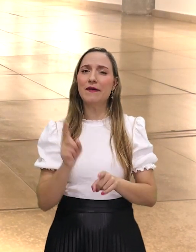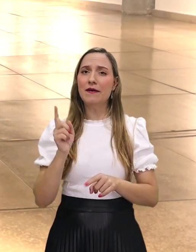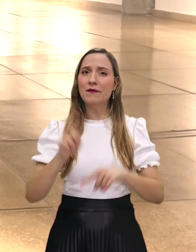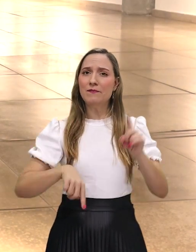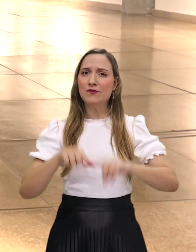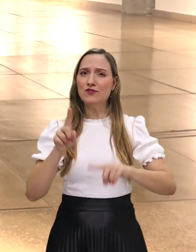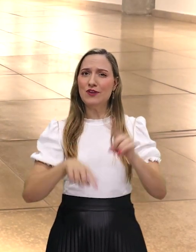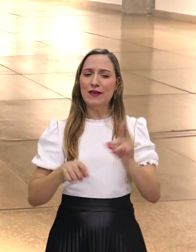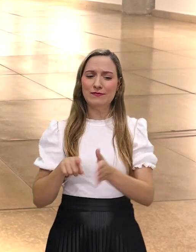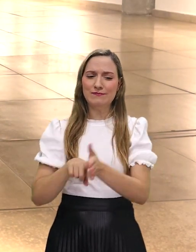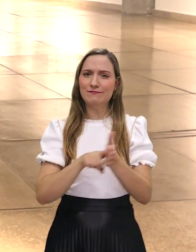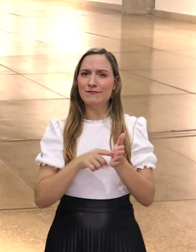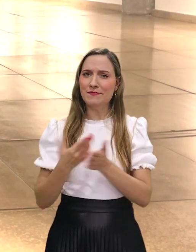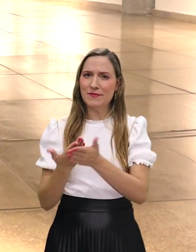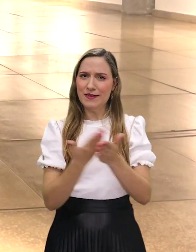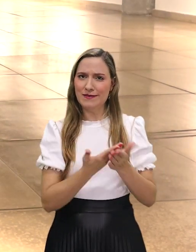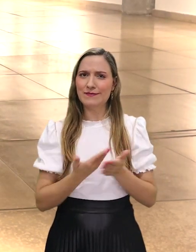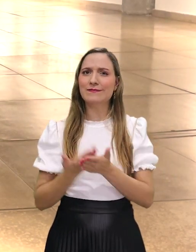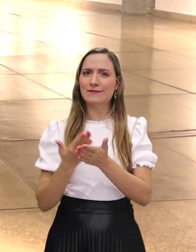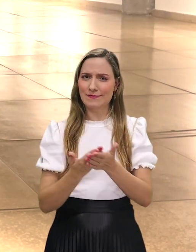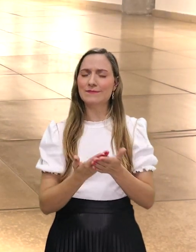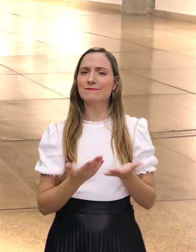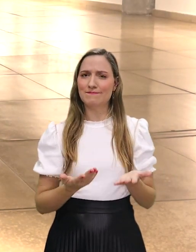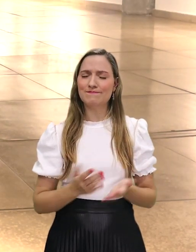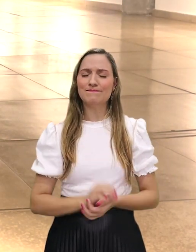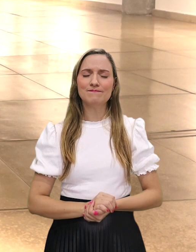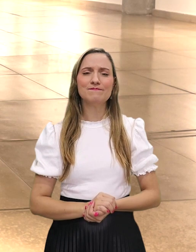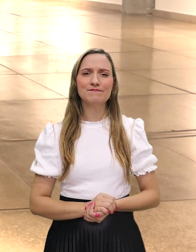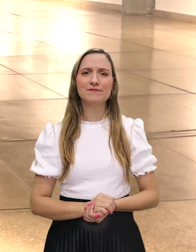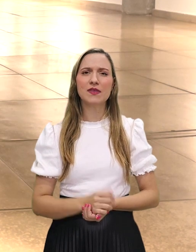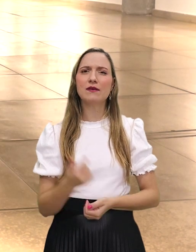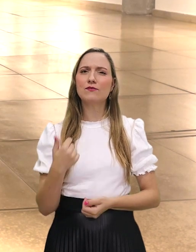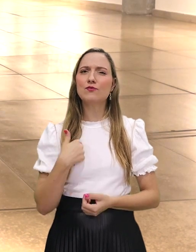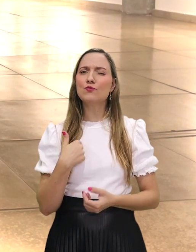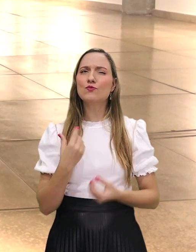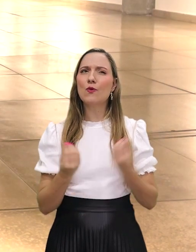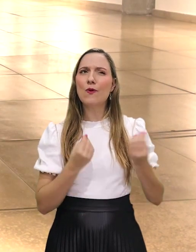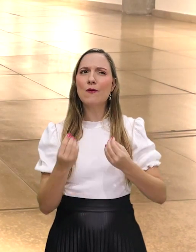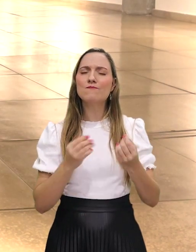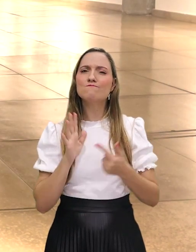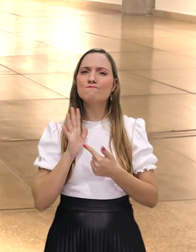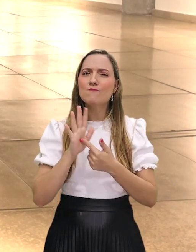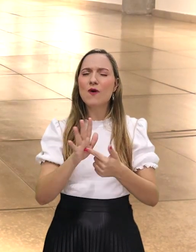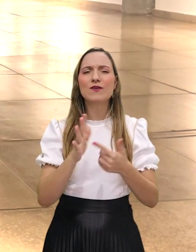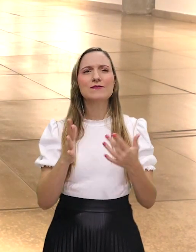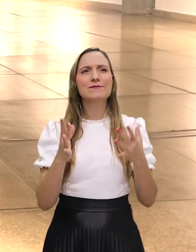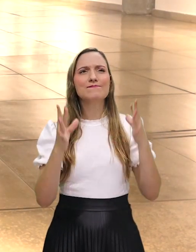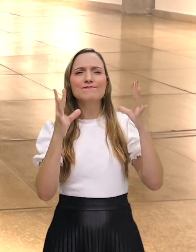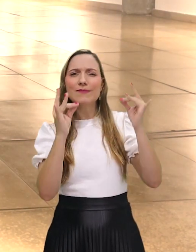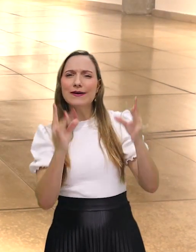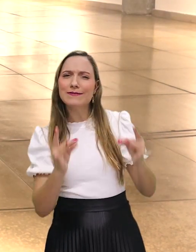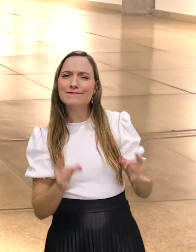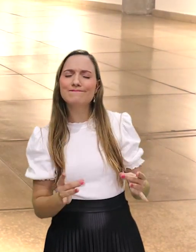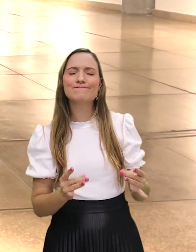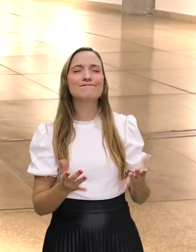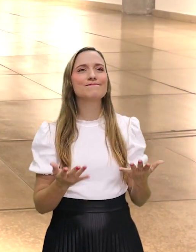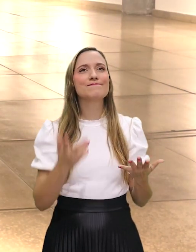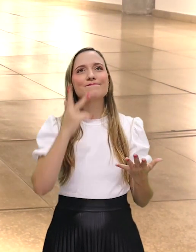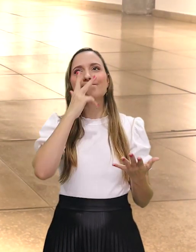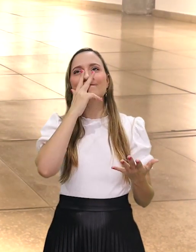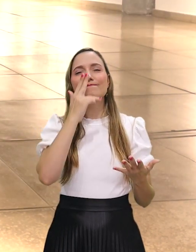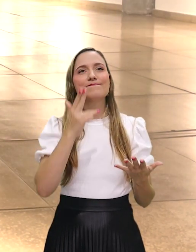para mim. Esse movimento, de maneira bem sintética, ele tem a ver com